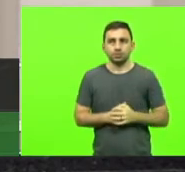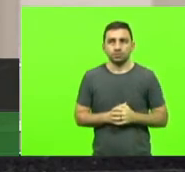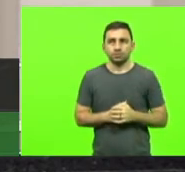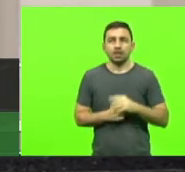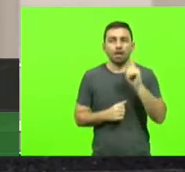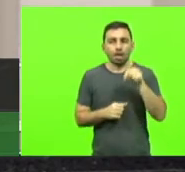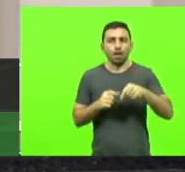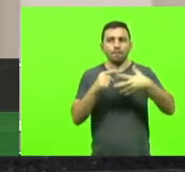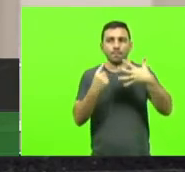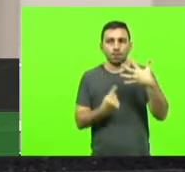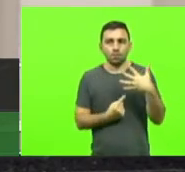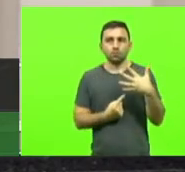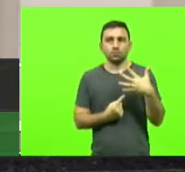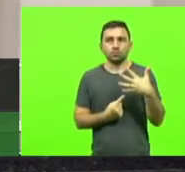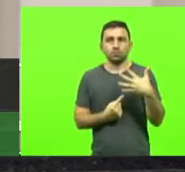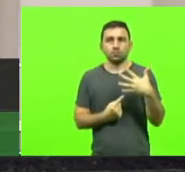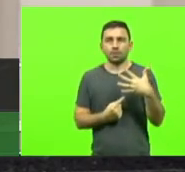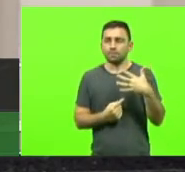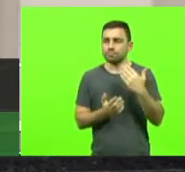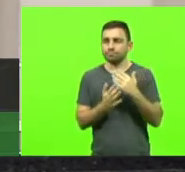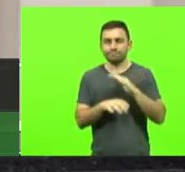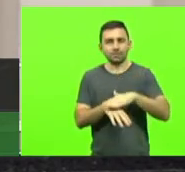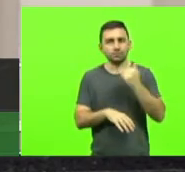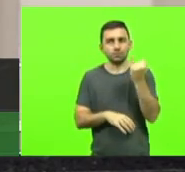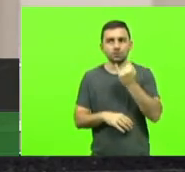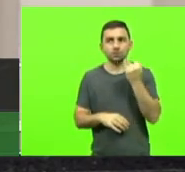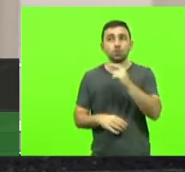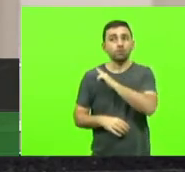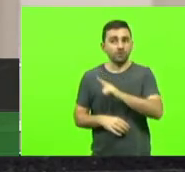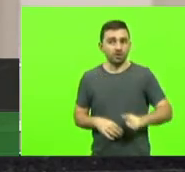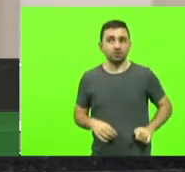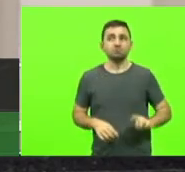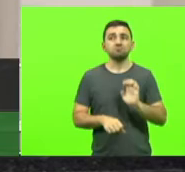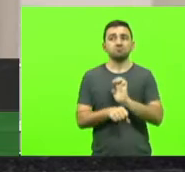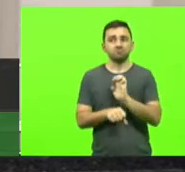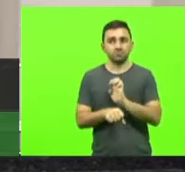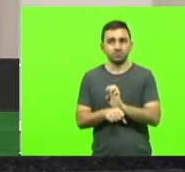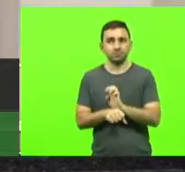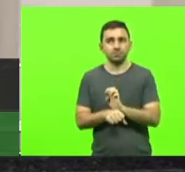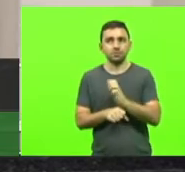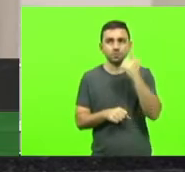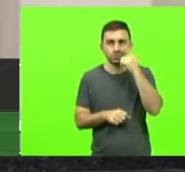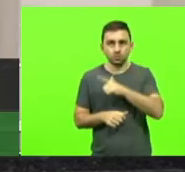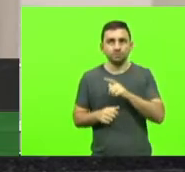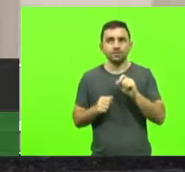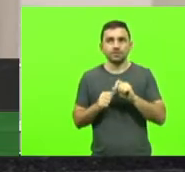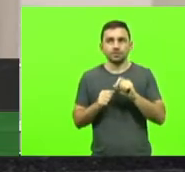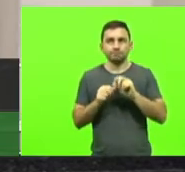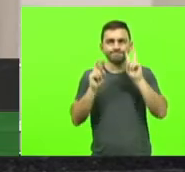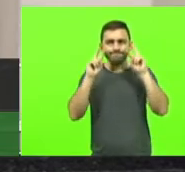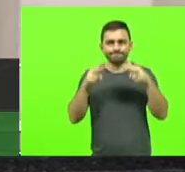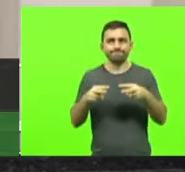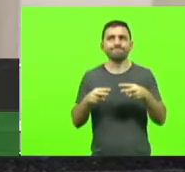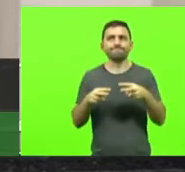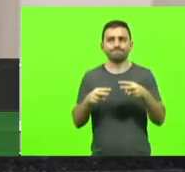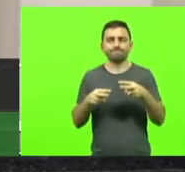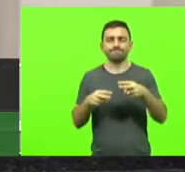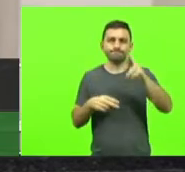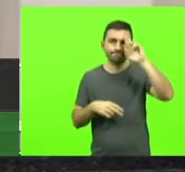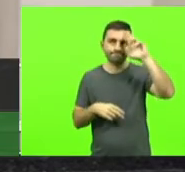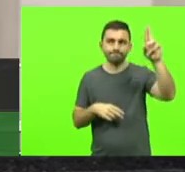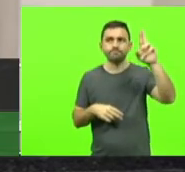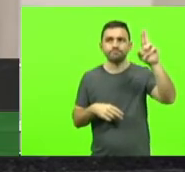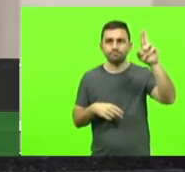pauta das pautas em Santa Catarina, e o governo do Estado, ao fazer isso, olha com muita propriedade para o